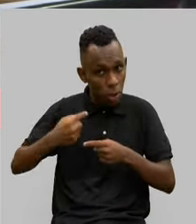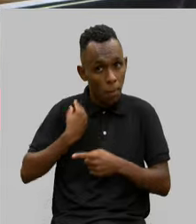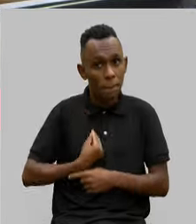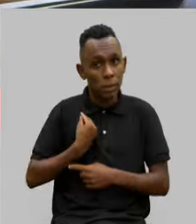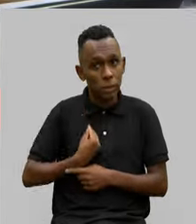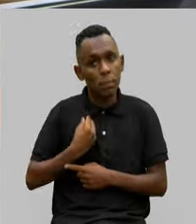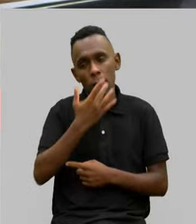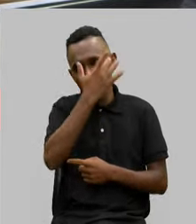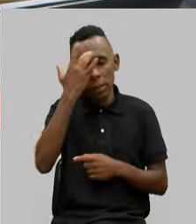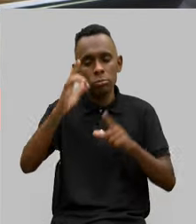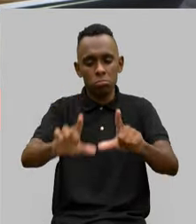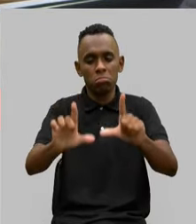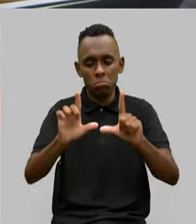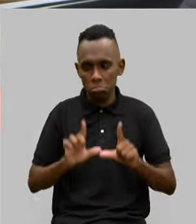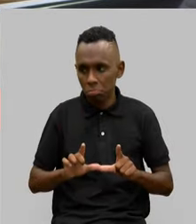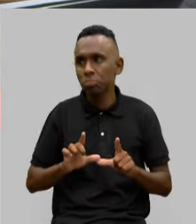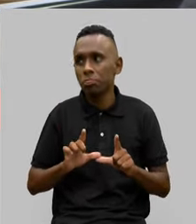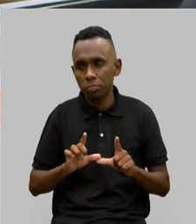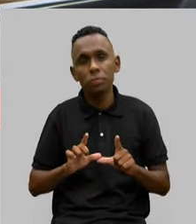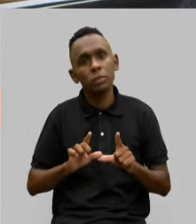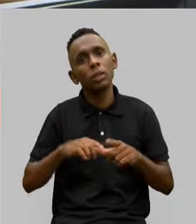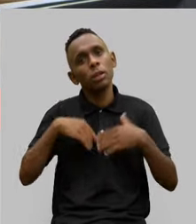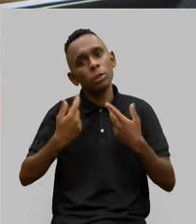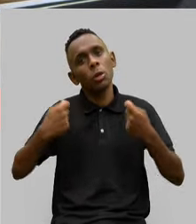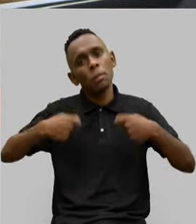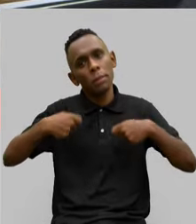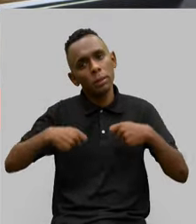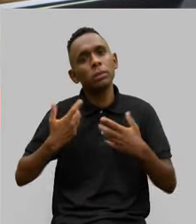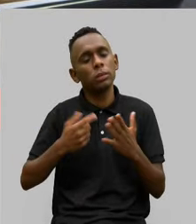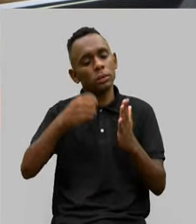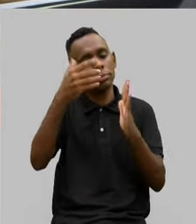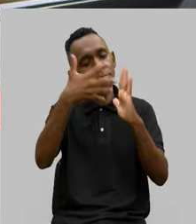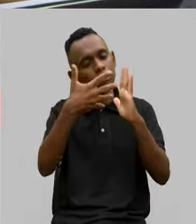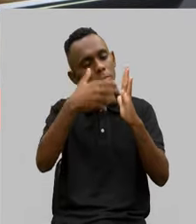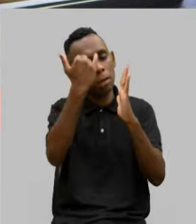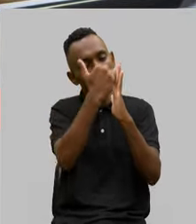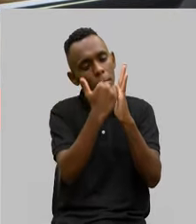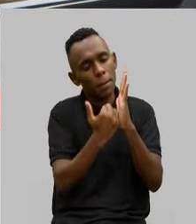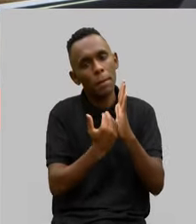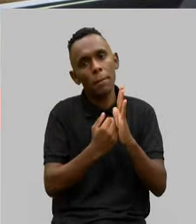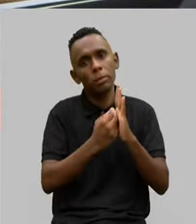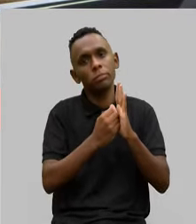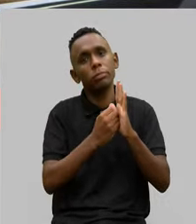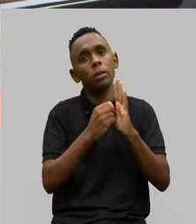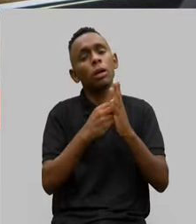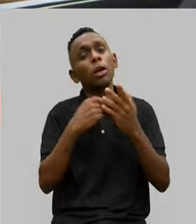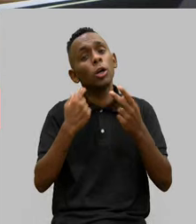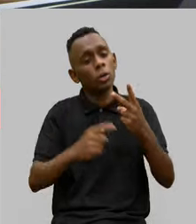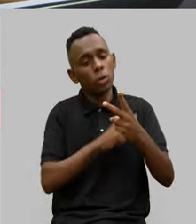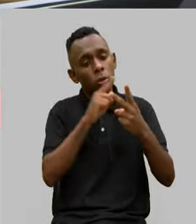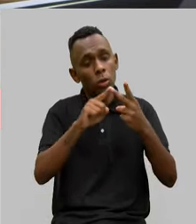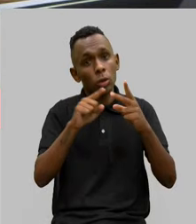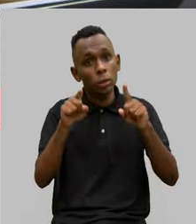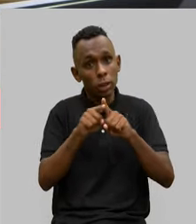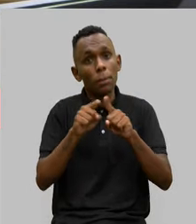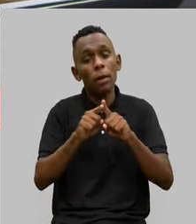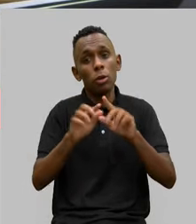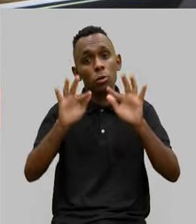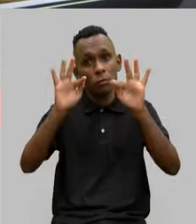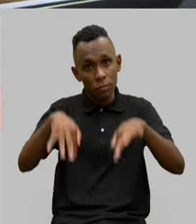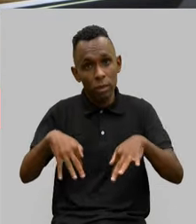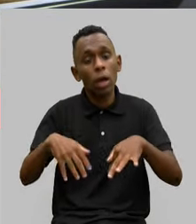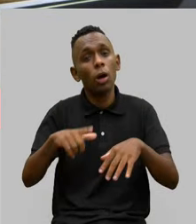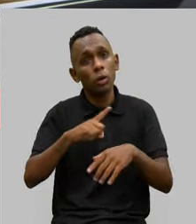pessoas receberão eh então é necessário esse preenchimento e o segundo é que nós vamos ter encaminhamento no final